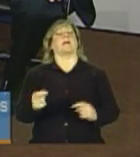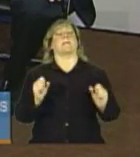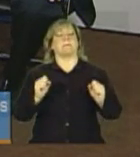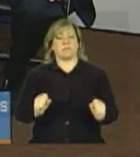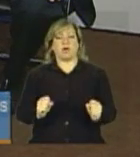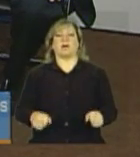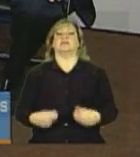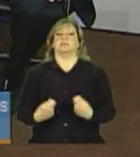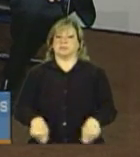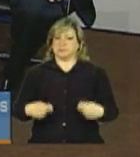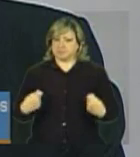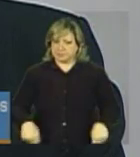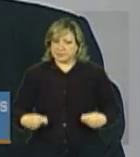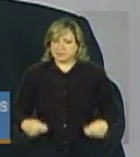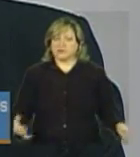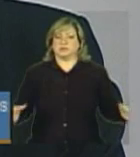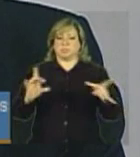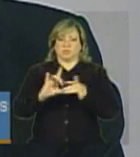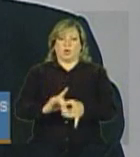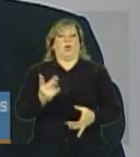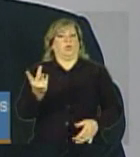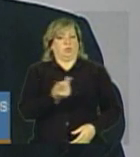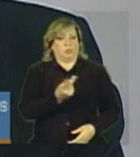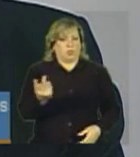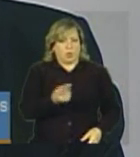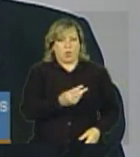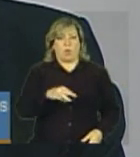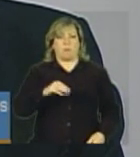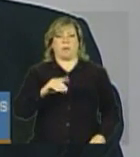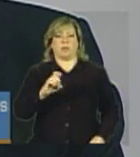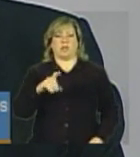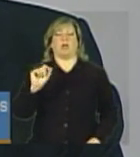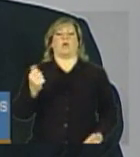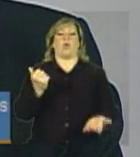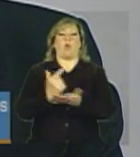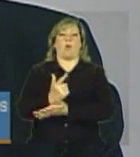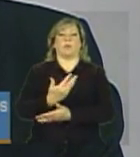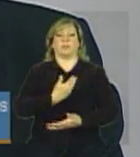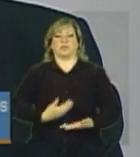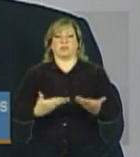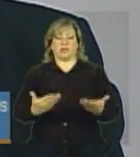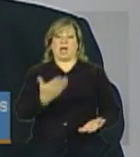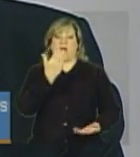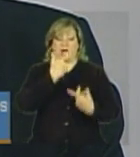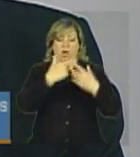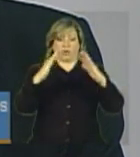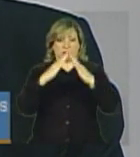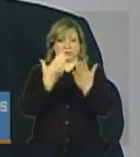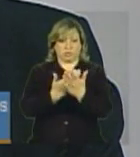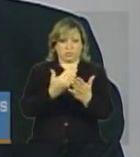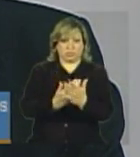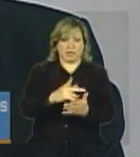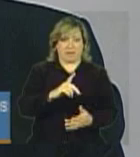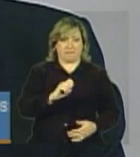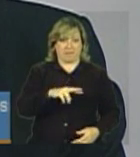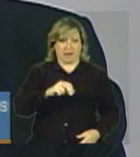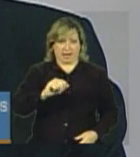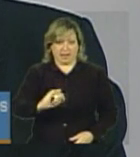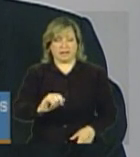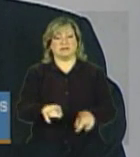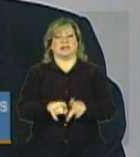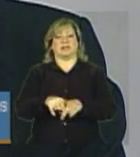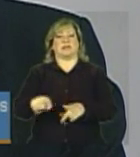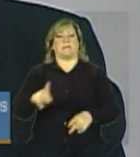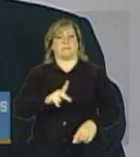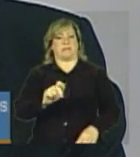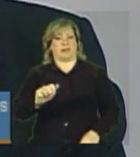devem conviver, né, as duas modalidades de compras públicas, seja da alimentação escolar do PNAE quanto do PA.